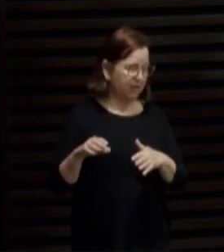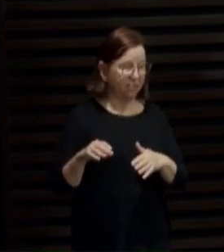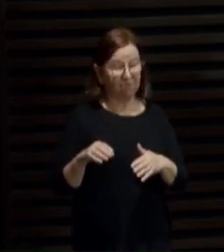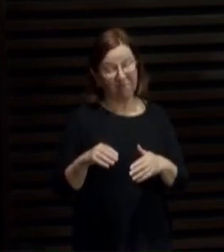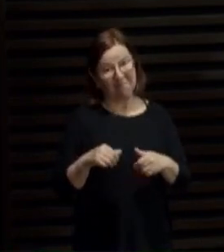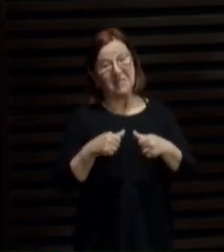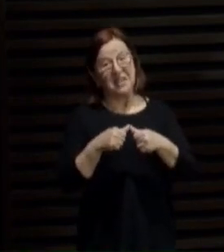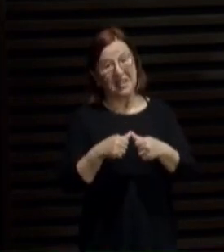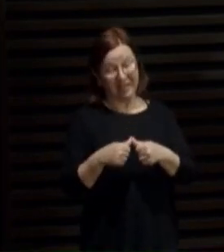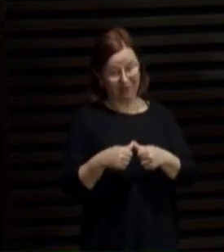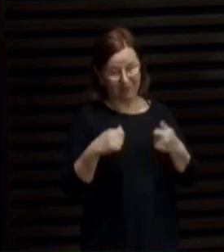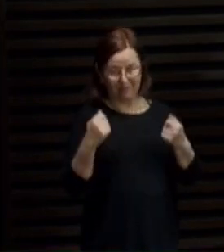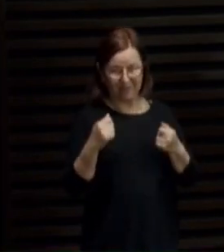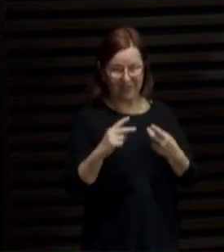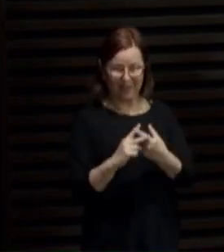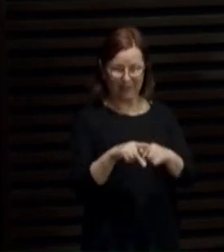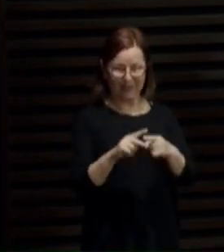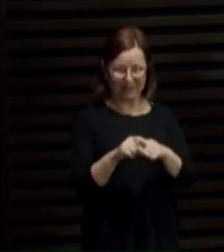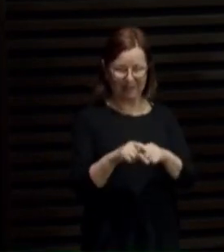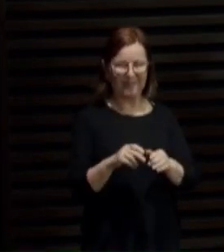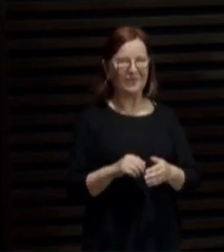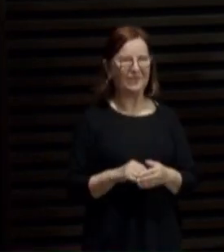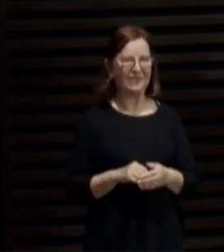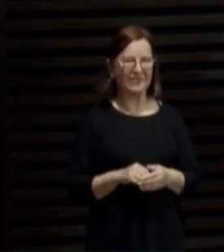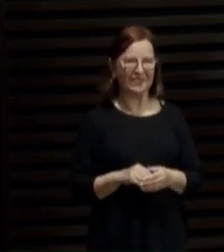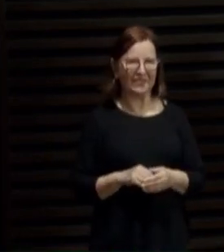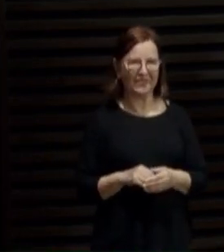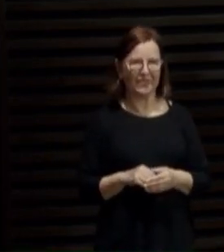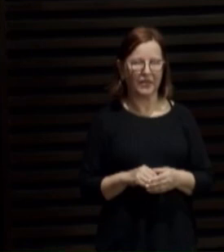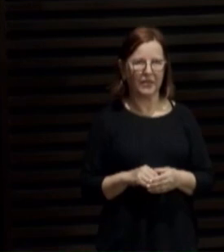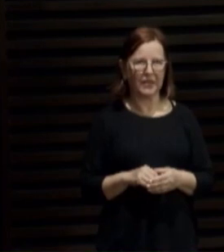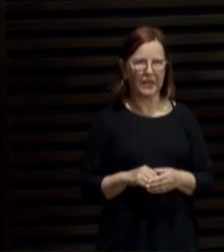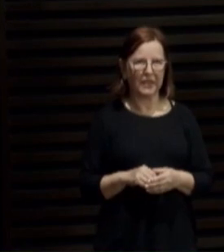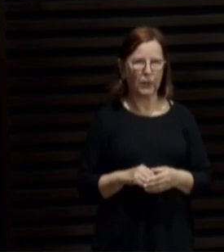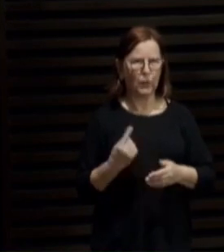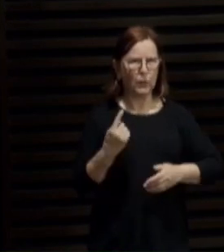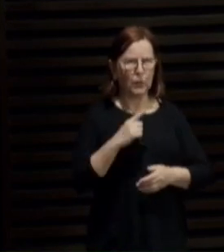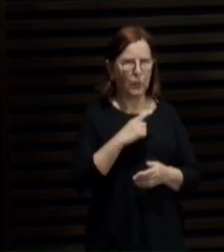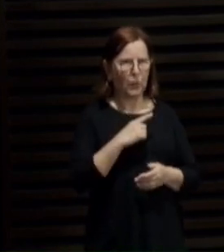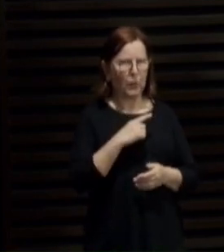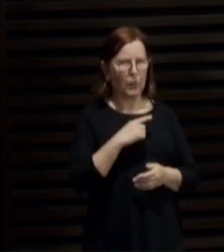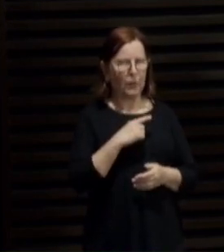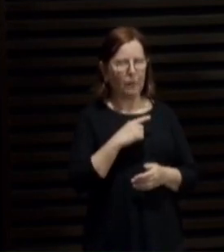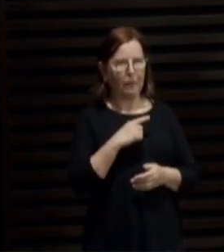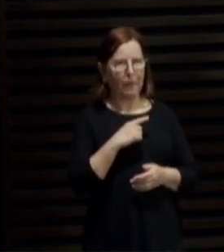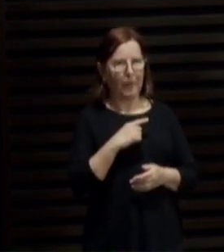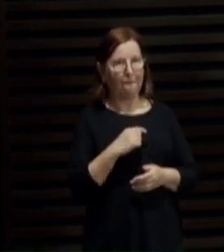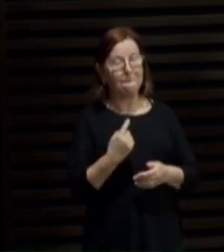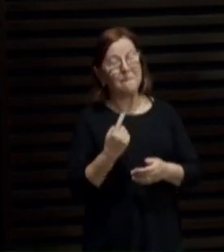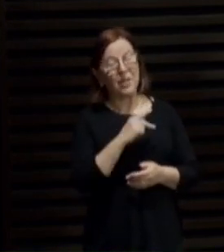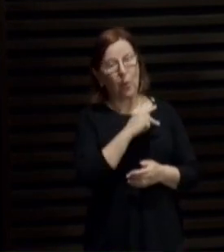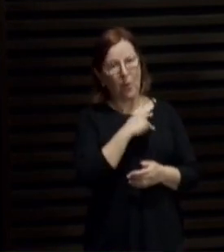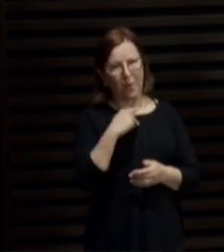nós precisamos desse trato. Para o pastor Vance Havner,